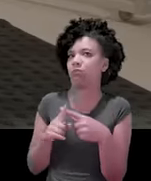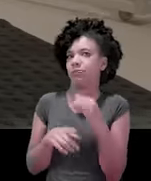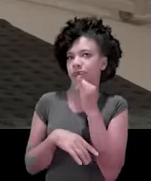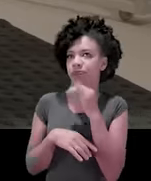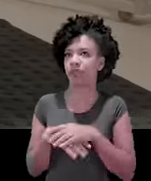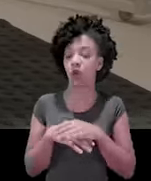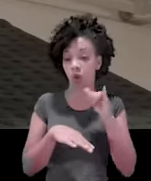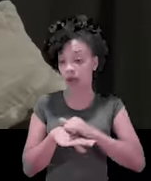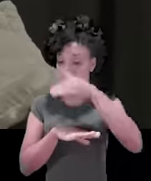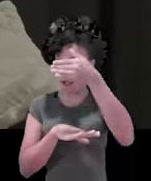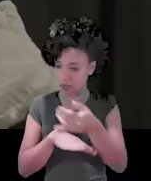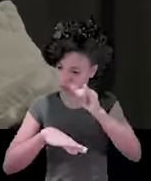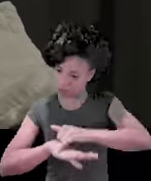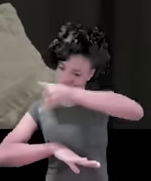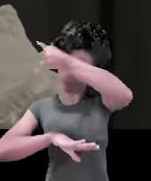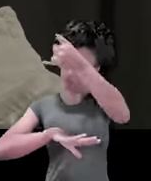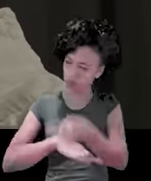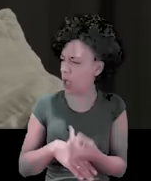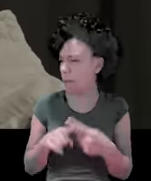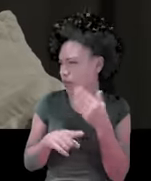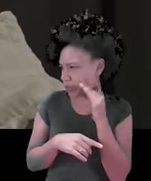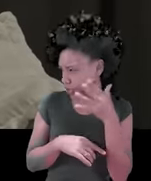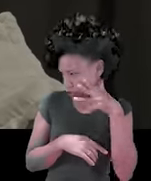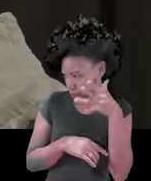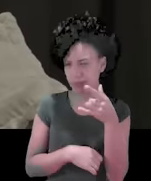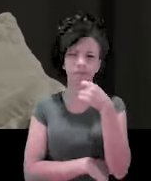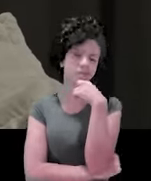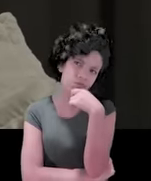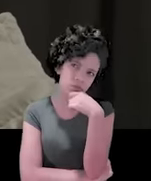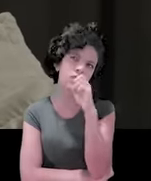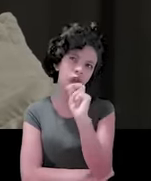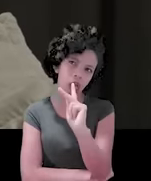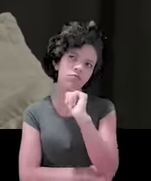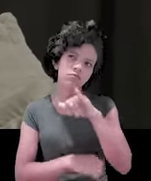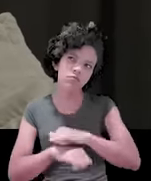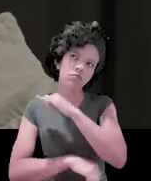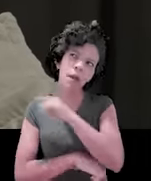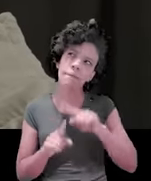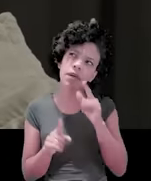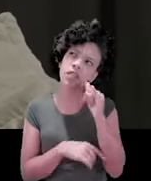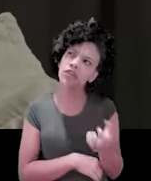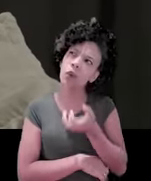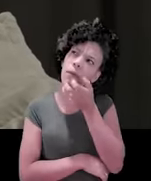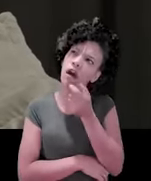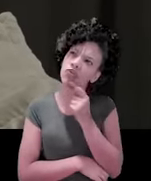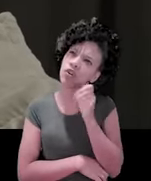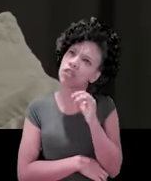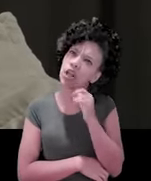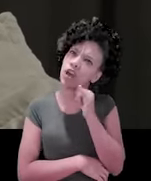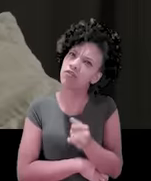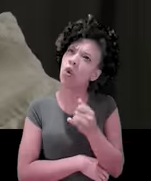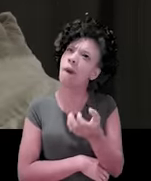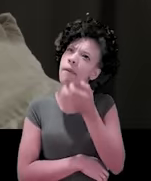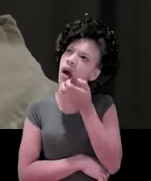se você fala galera tô caindo porque eu não tinha entendido quando você deu a palestra que eu falei assim tá Ele caiu mas ele avisou para rádio ser